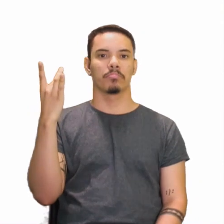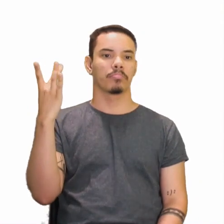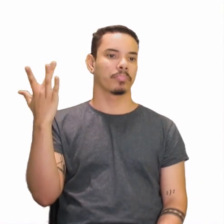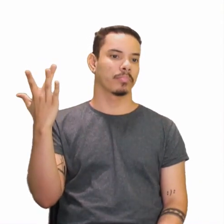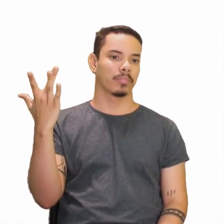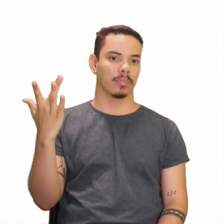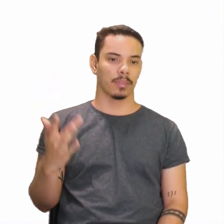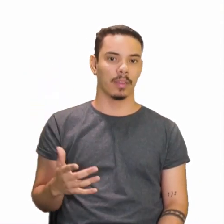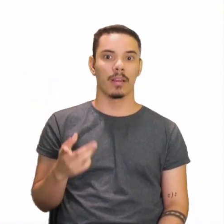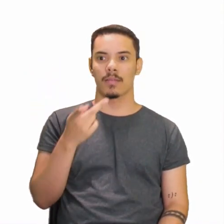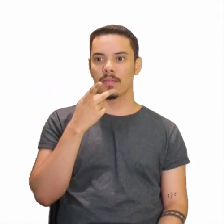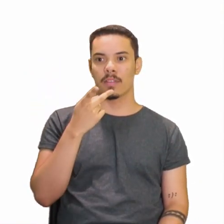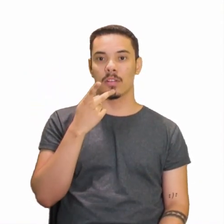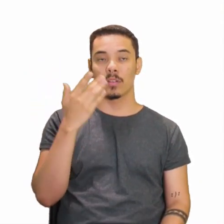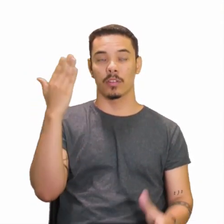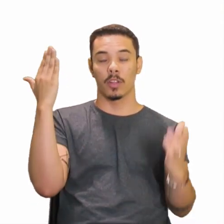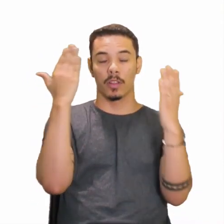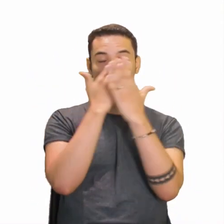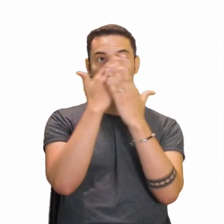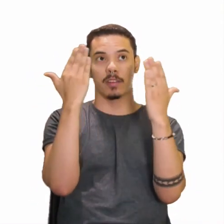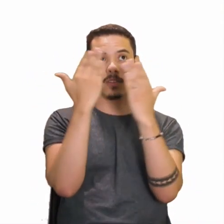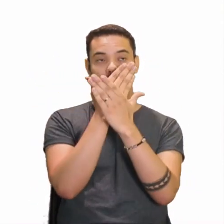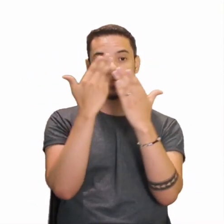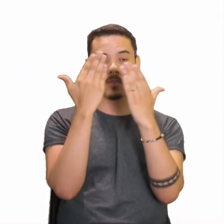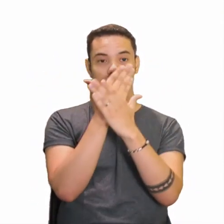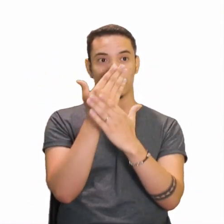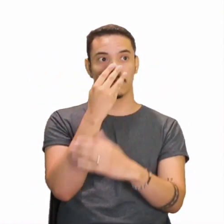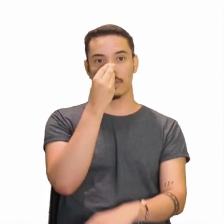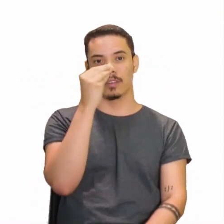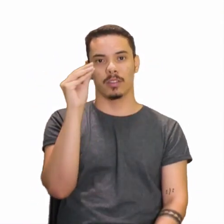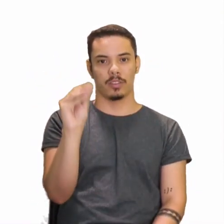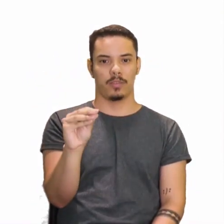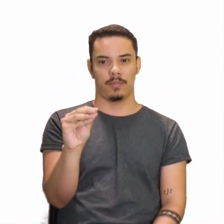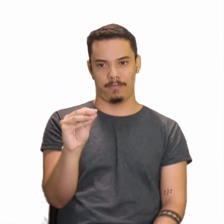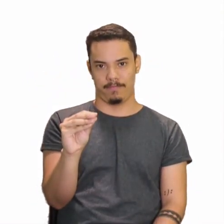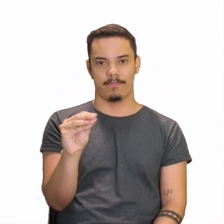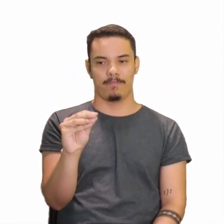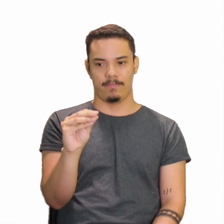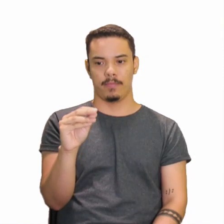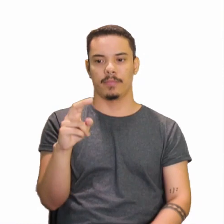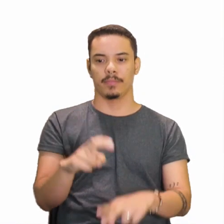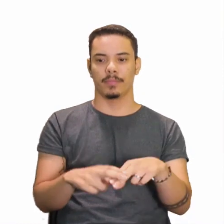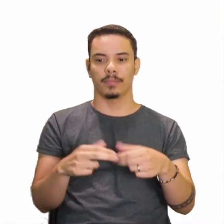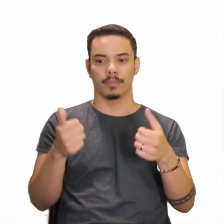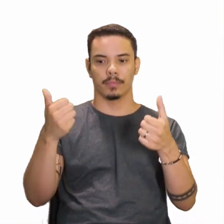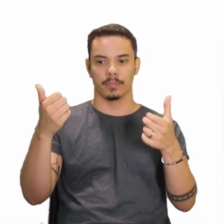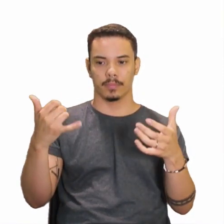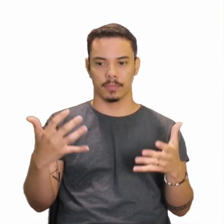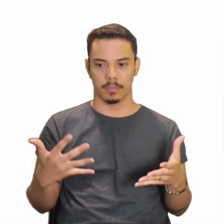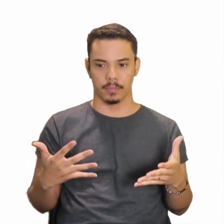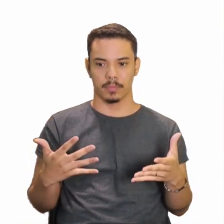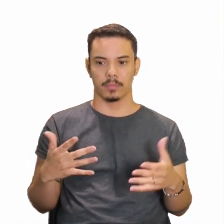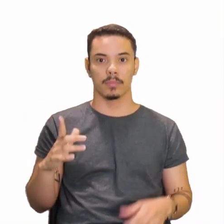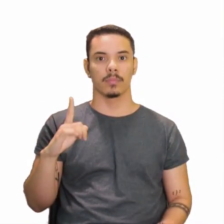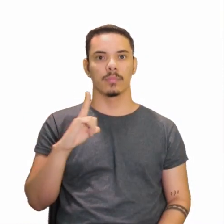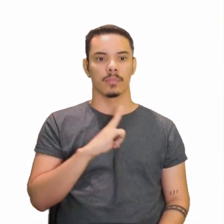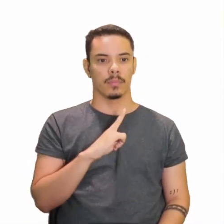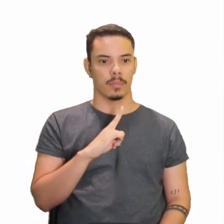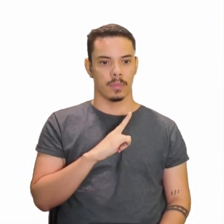Como diz uma pessoa, não estou nem vendo. Não estou nem vendo. Exatamente. Aí ele fala assim pro colega, tem